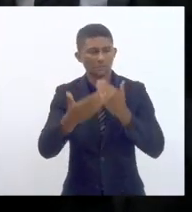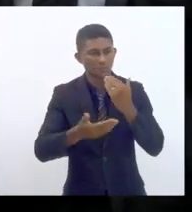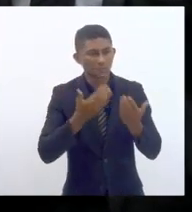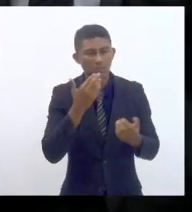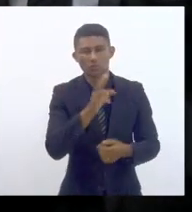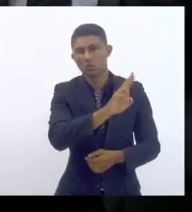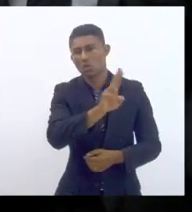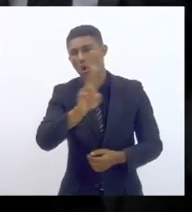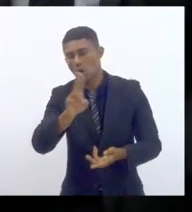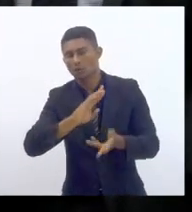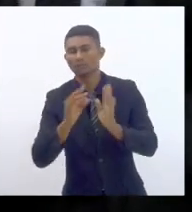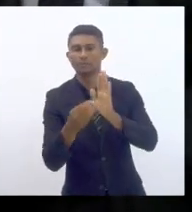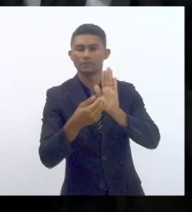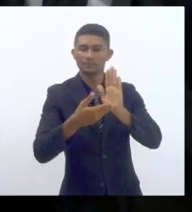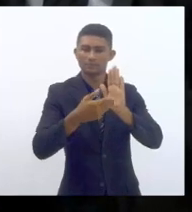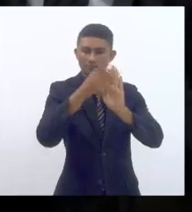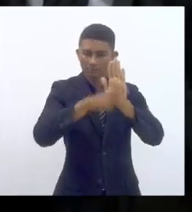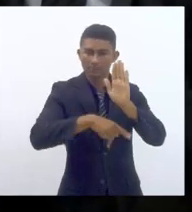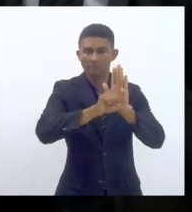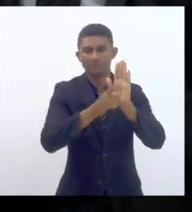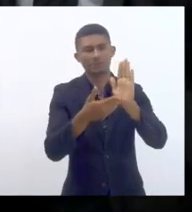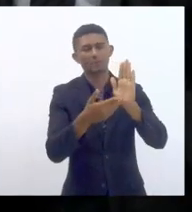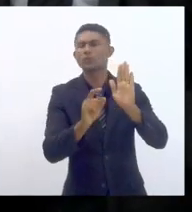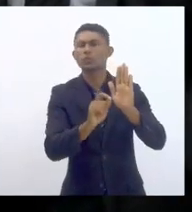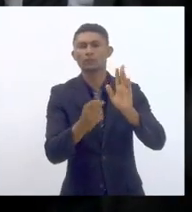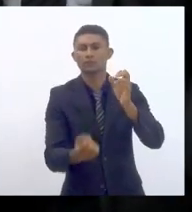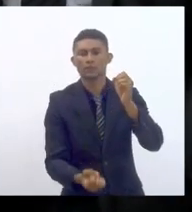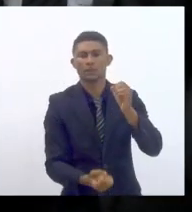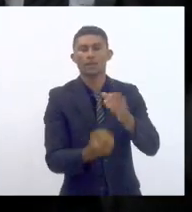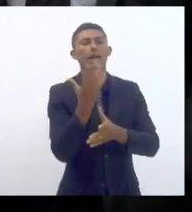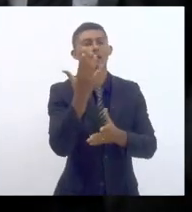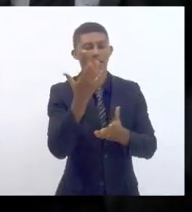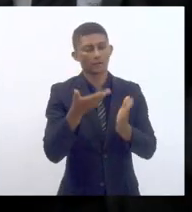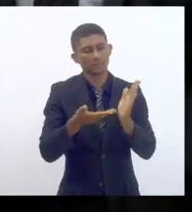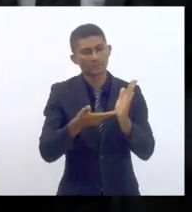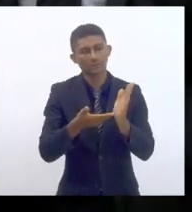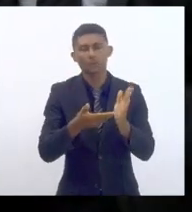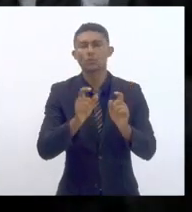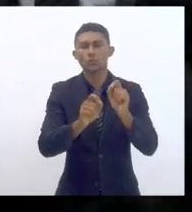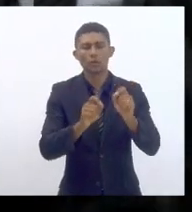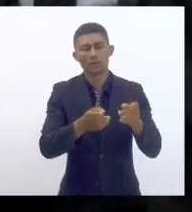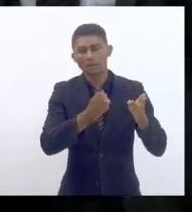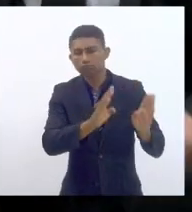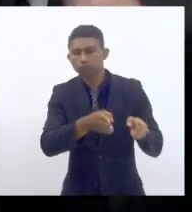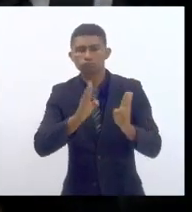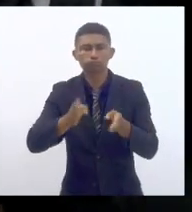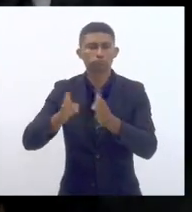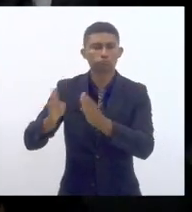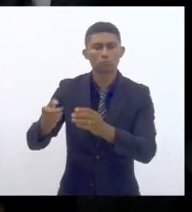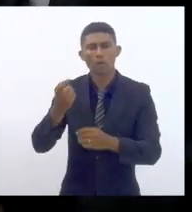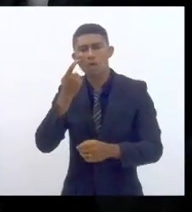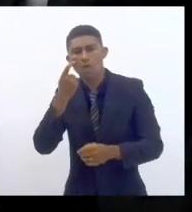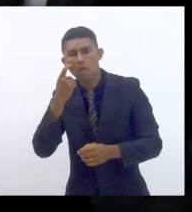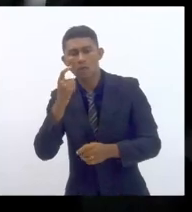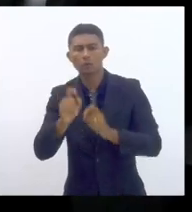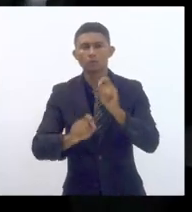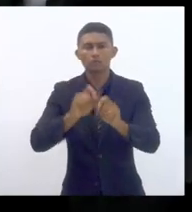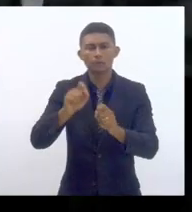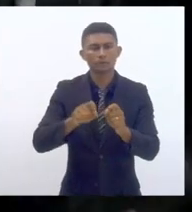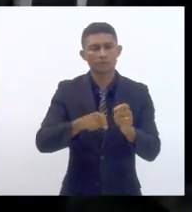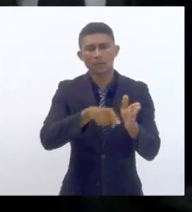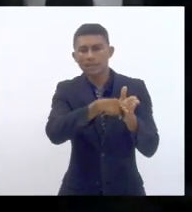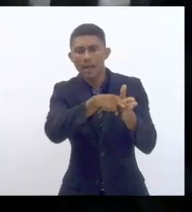que cria procedimentos para aprimorar, facilitar, desburocratizar análise e prestação de contas